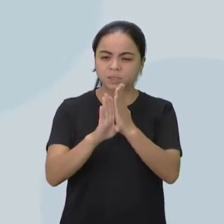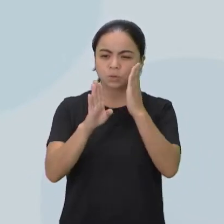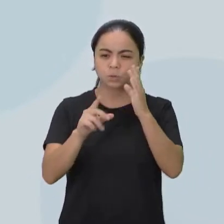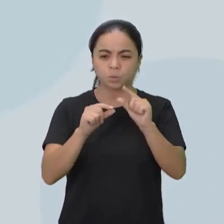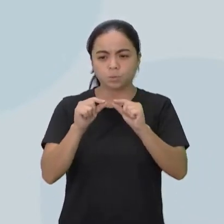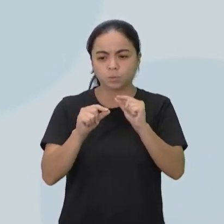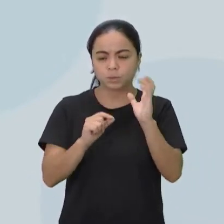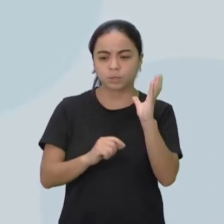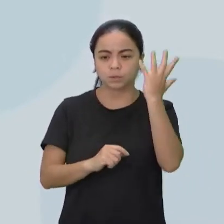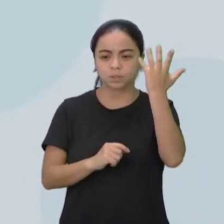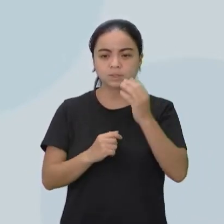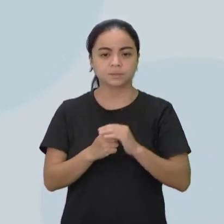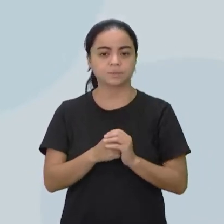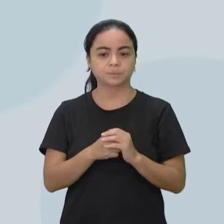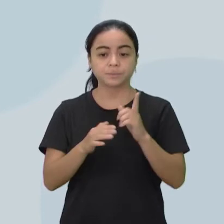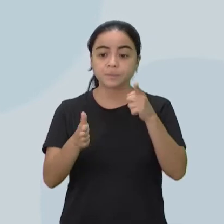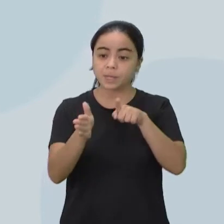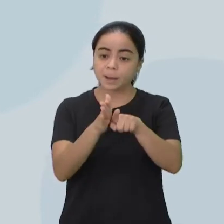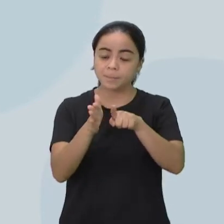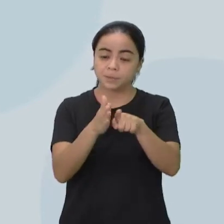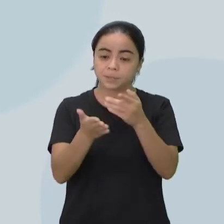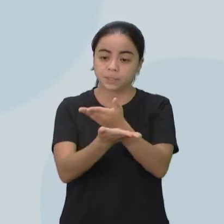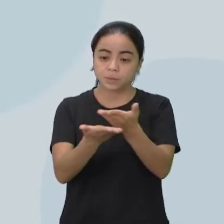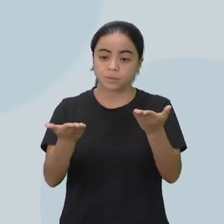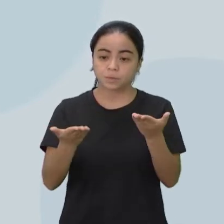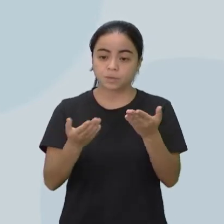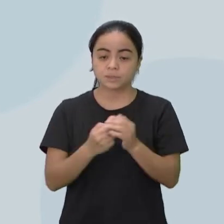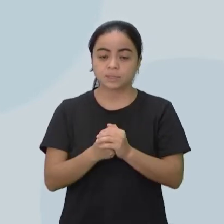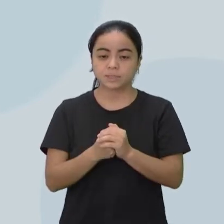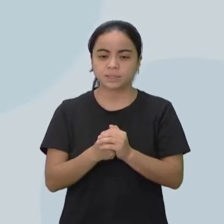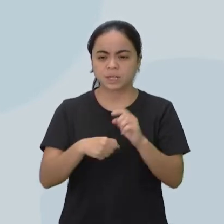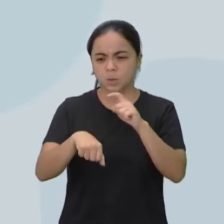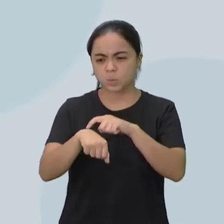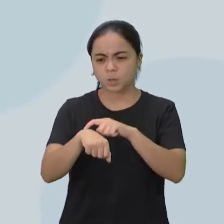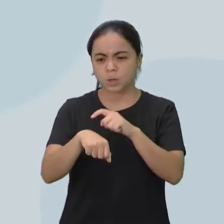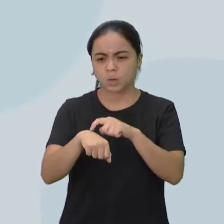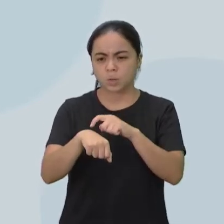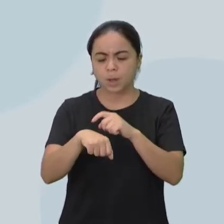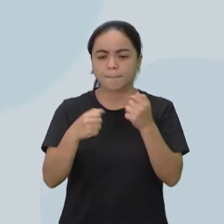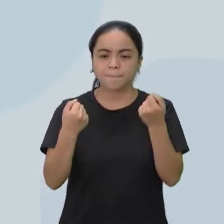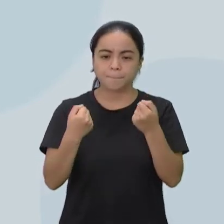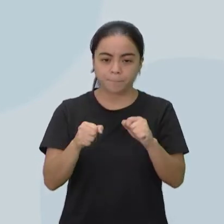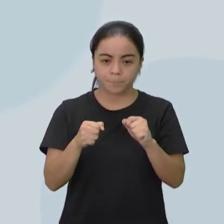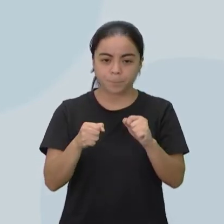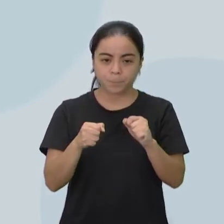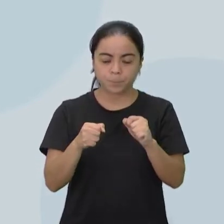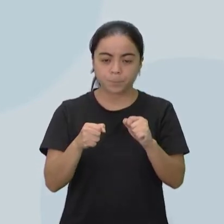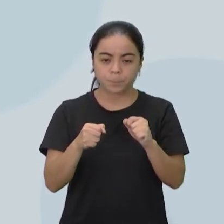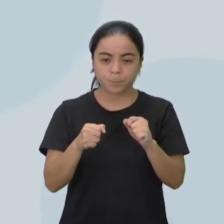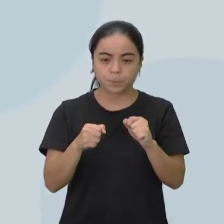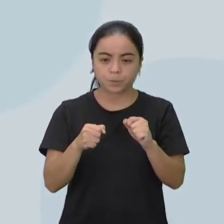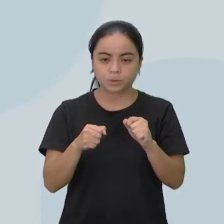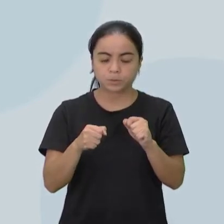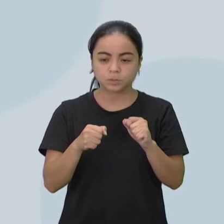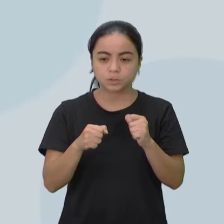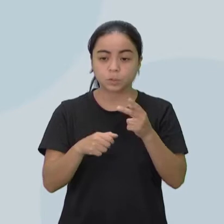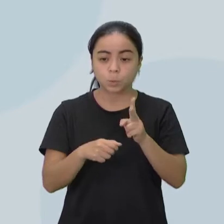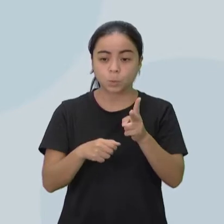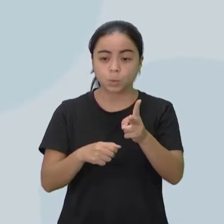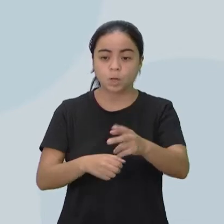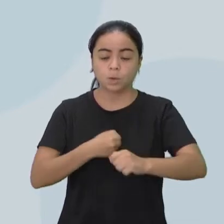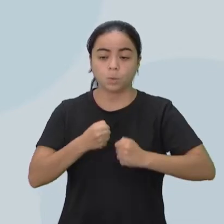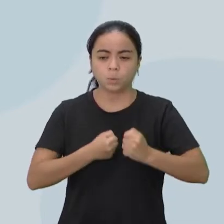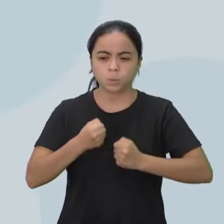eu perguntei, deixei como tarefa para vocês, né? Quanto tempo o Usain Bolt poderia, em quanto tempo mantendo esse